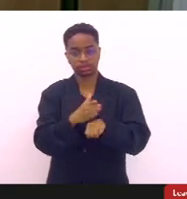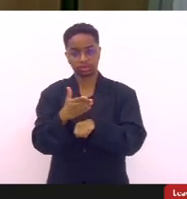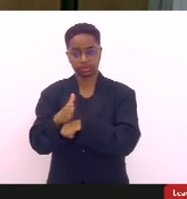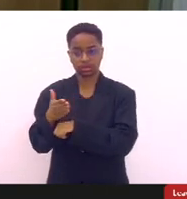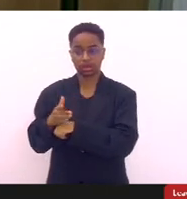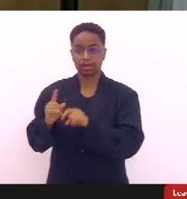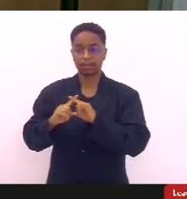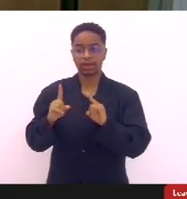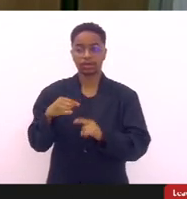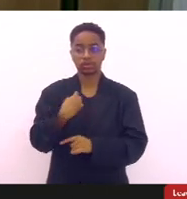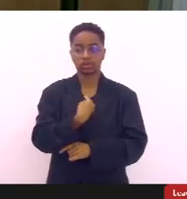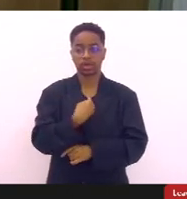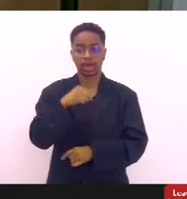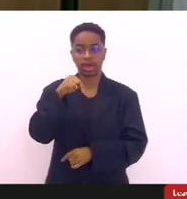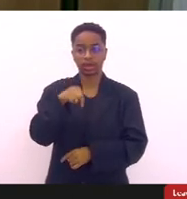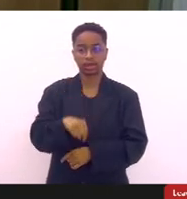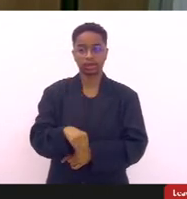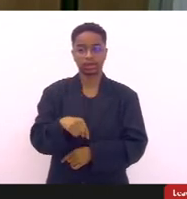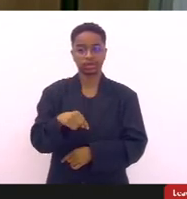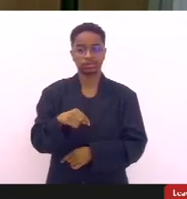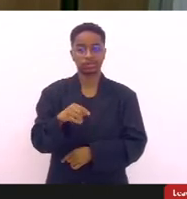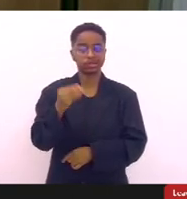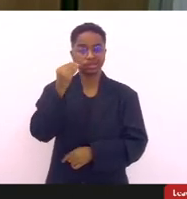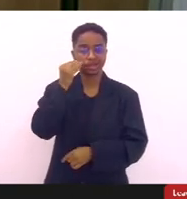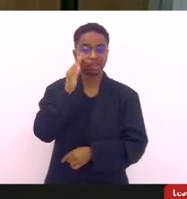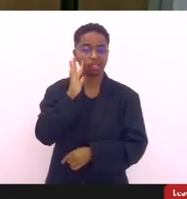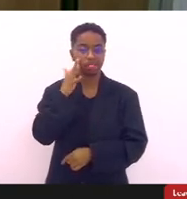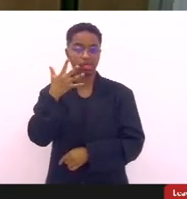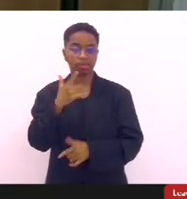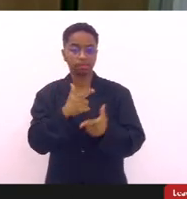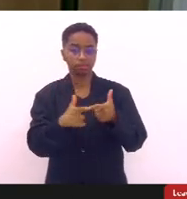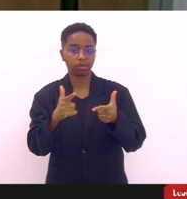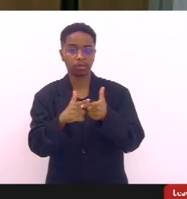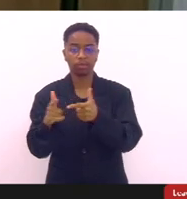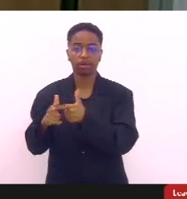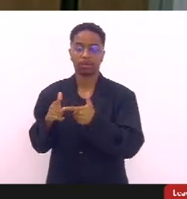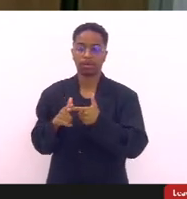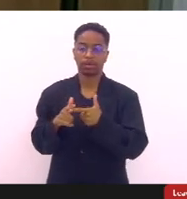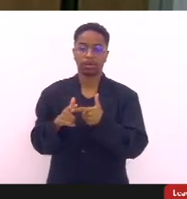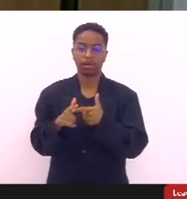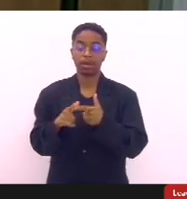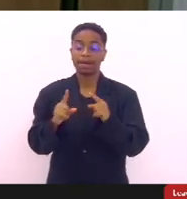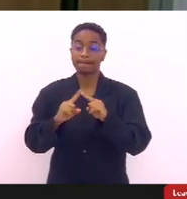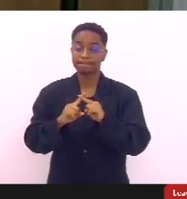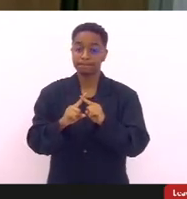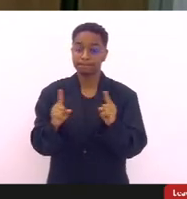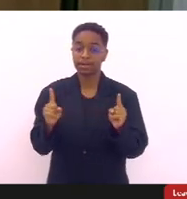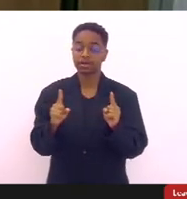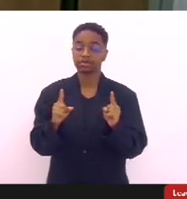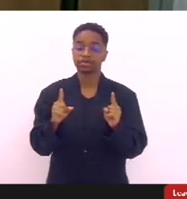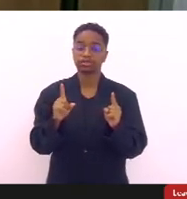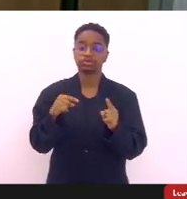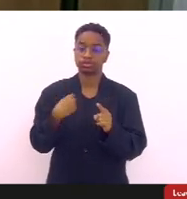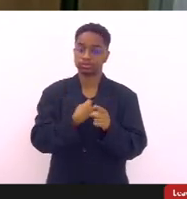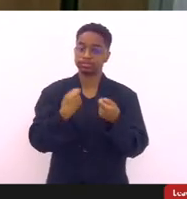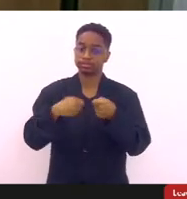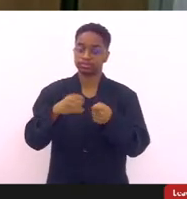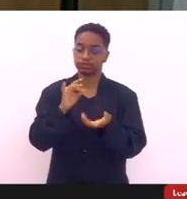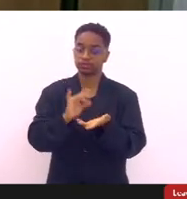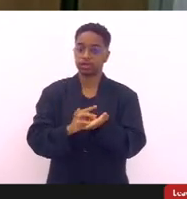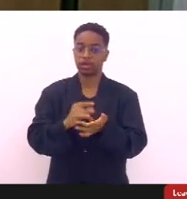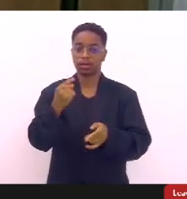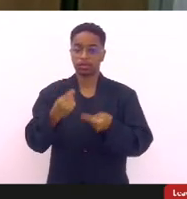aqui pagando incêndio. Então, subsecretário, a gente precisa realmente de fazer uma política pública